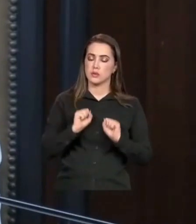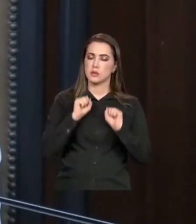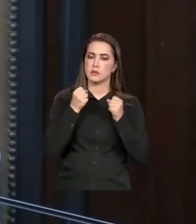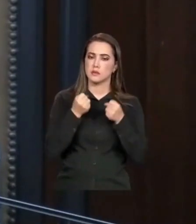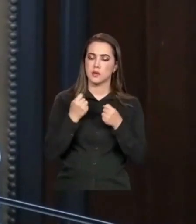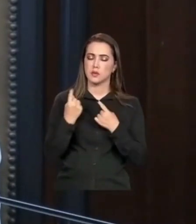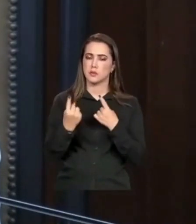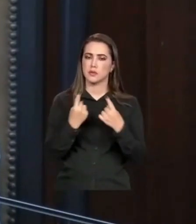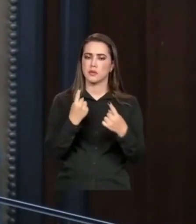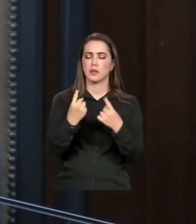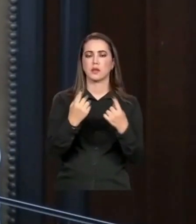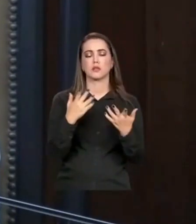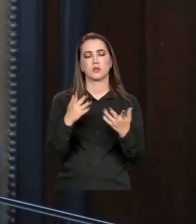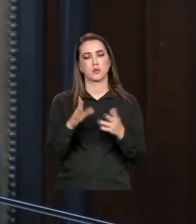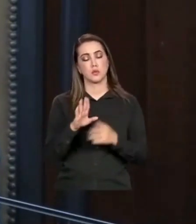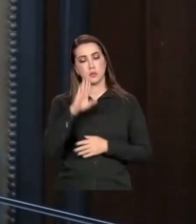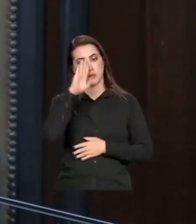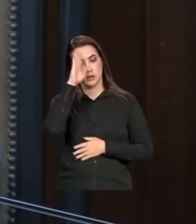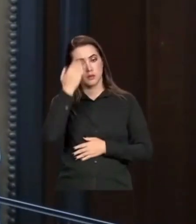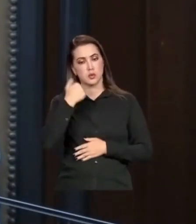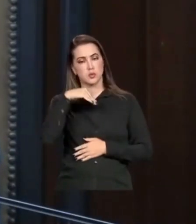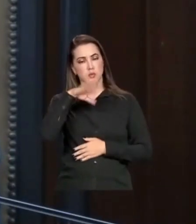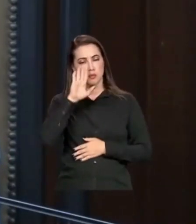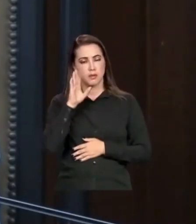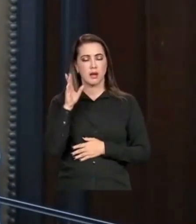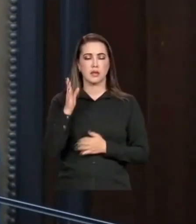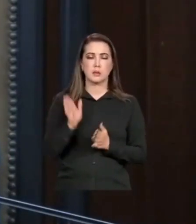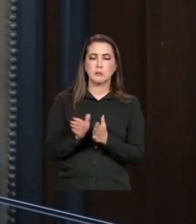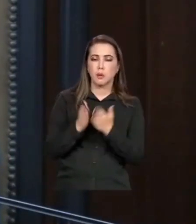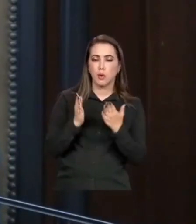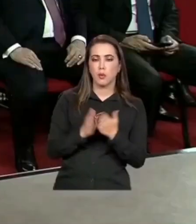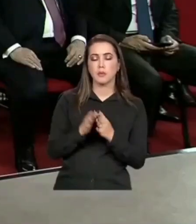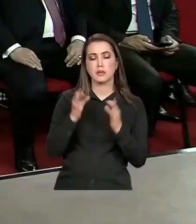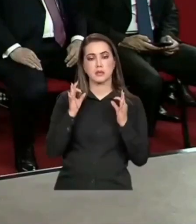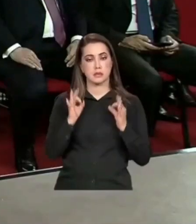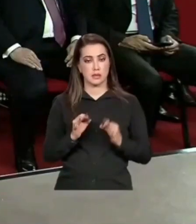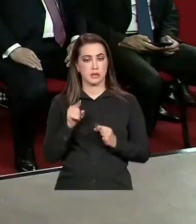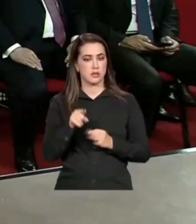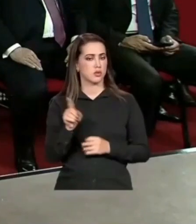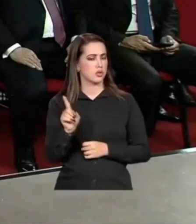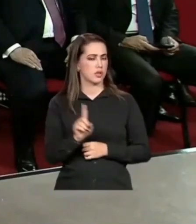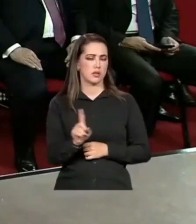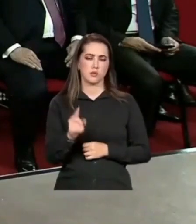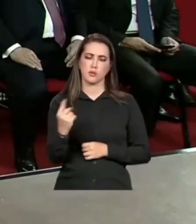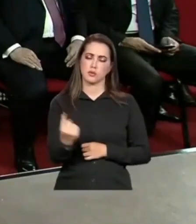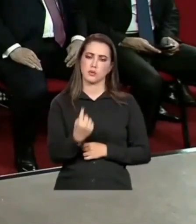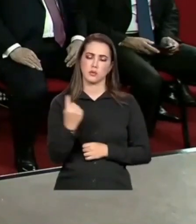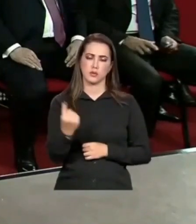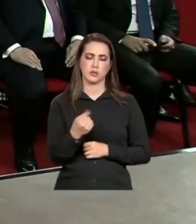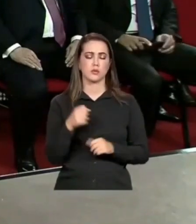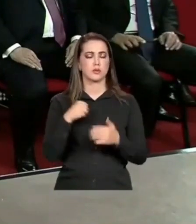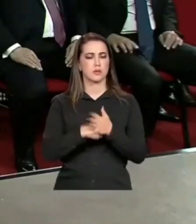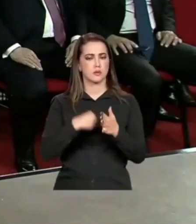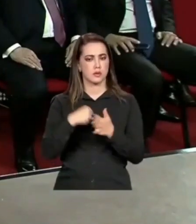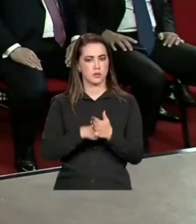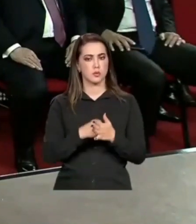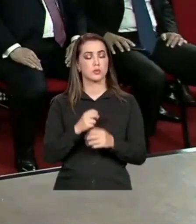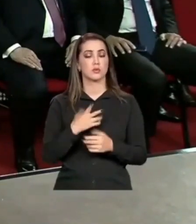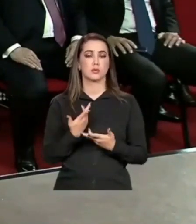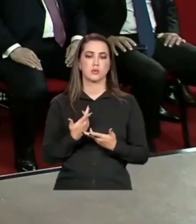cada brasileiro, principalmente os mais carentes, a certeza de que eles não estão sozinhos nessa luta pela